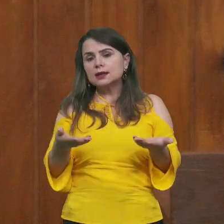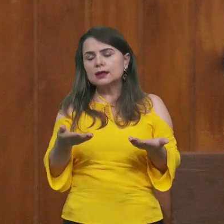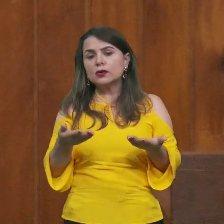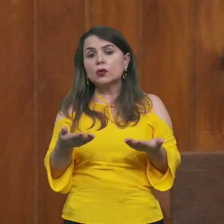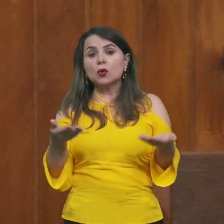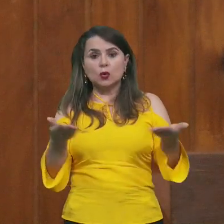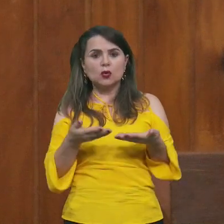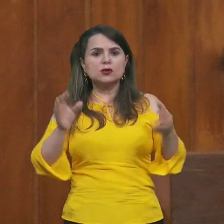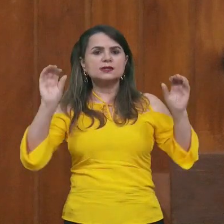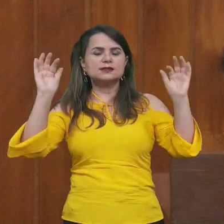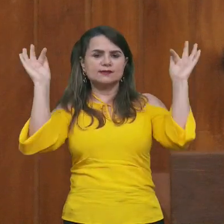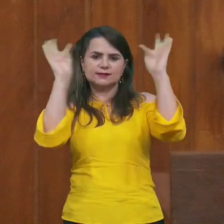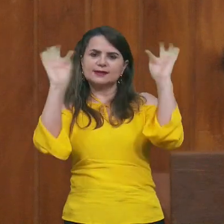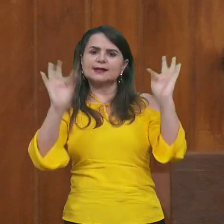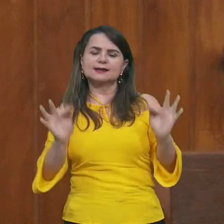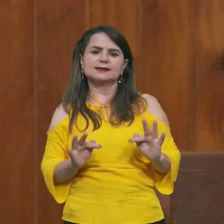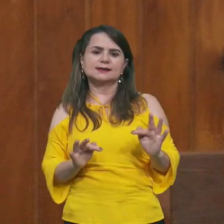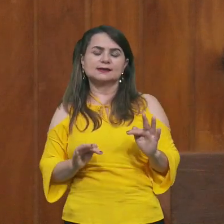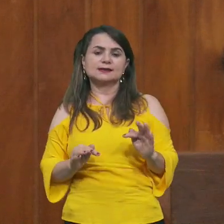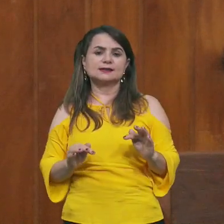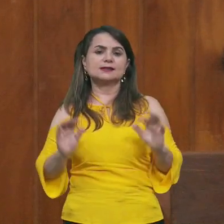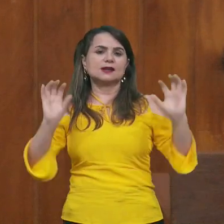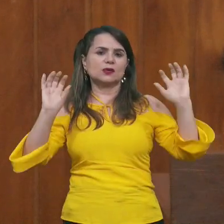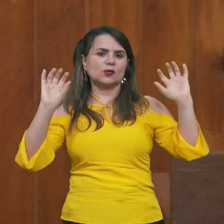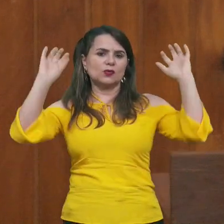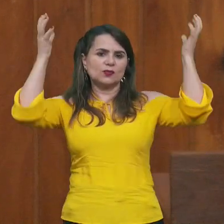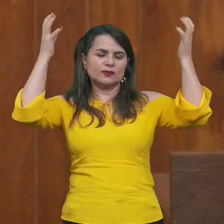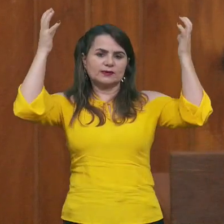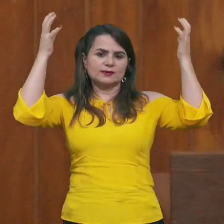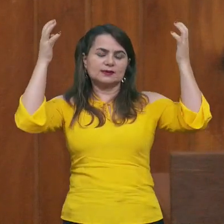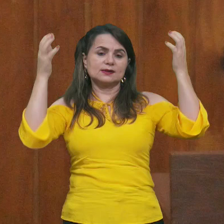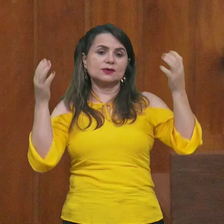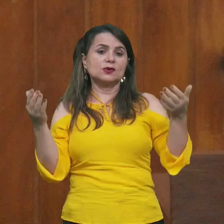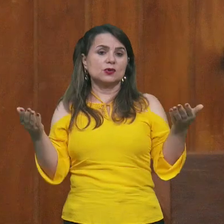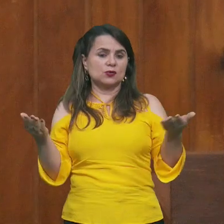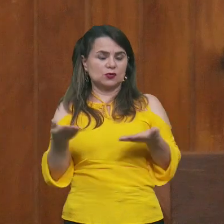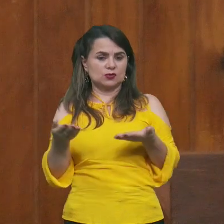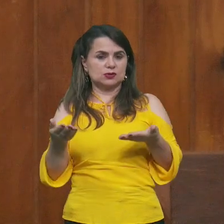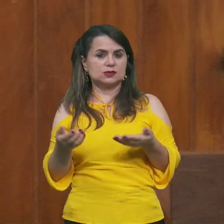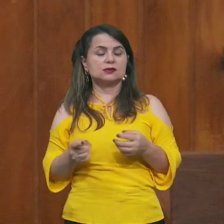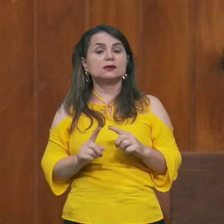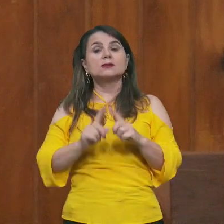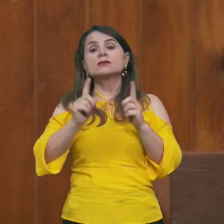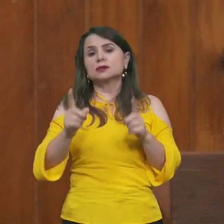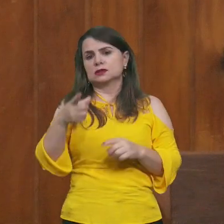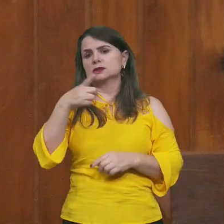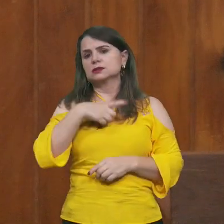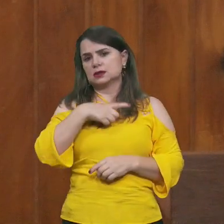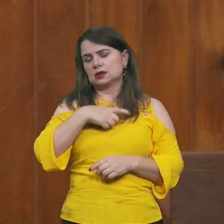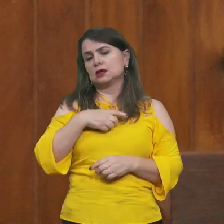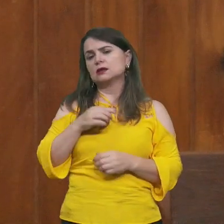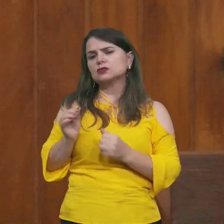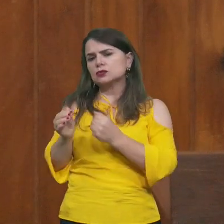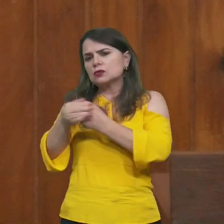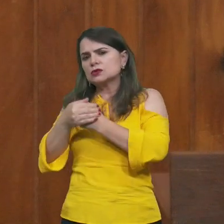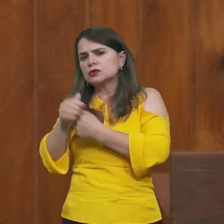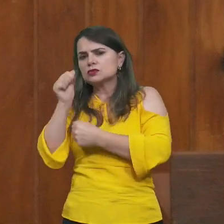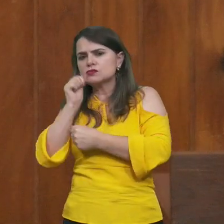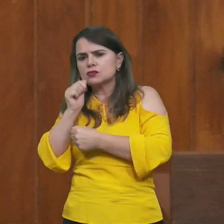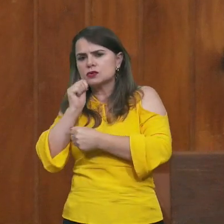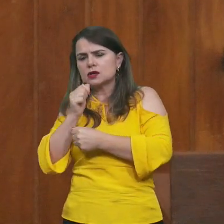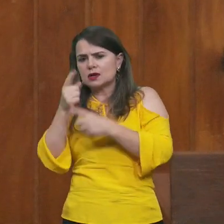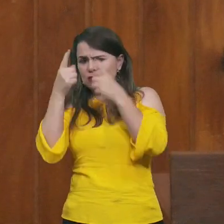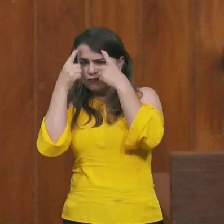tão bonito, a gente sabe que nesse momento tem alguma mulher sendo agredida